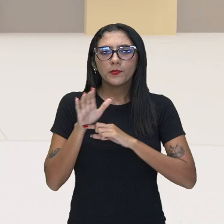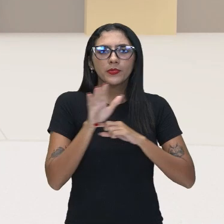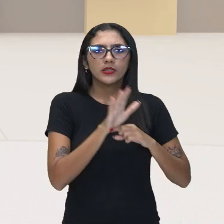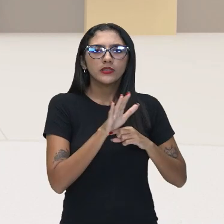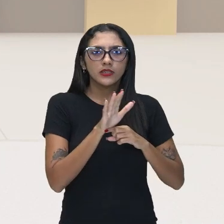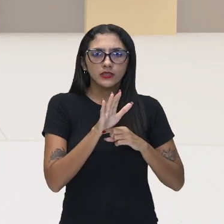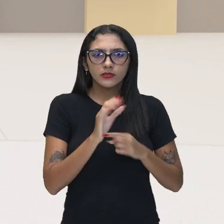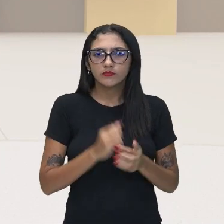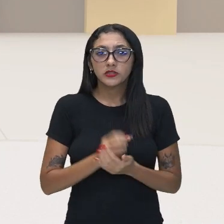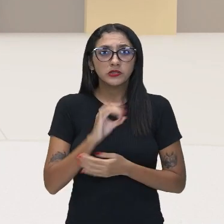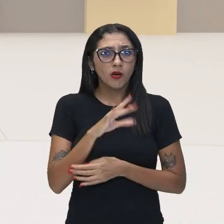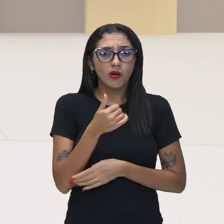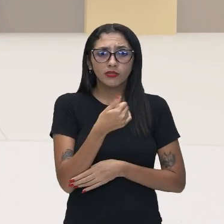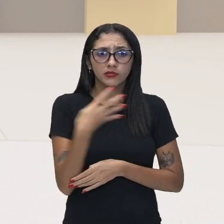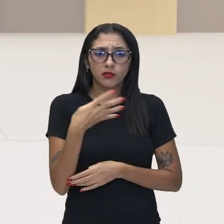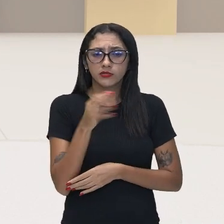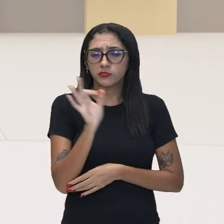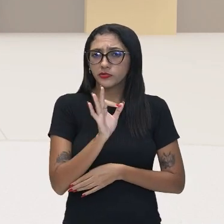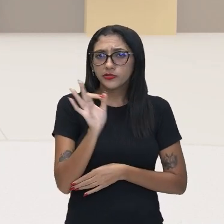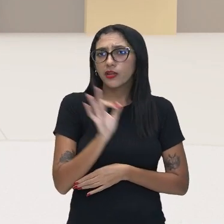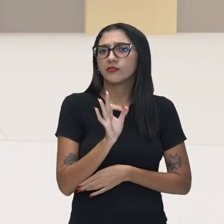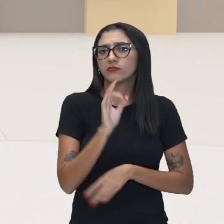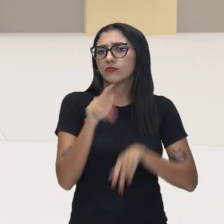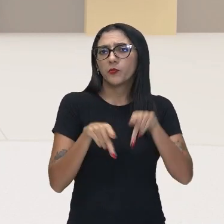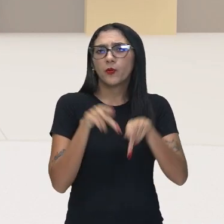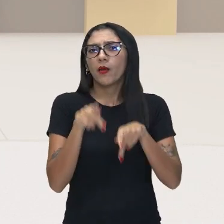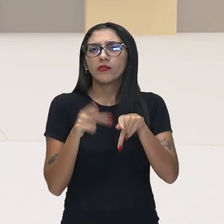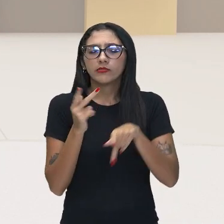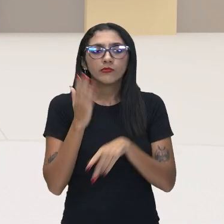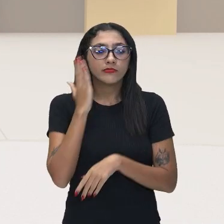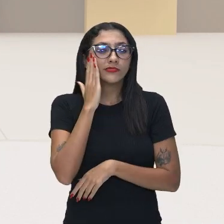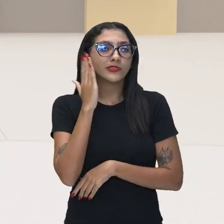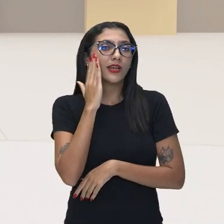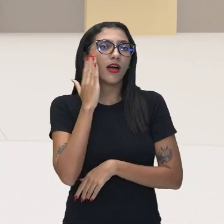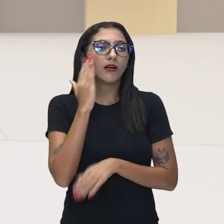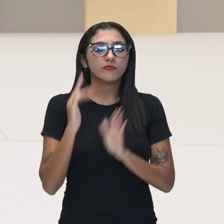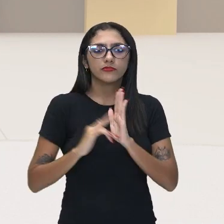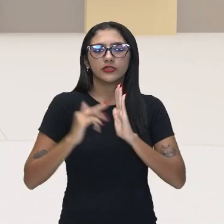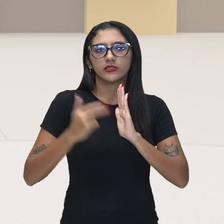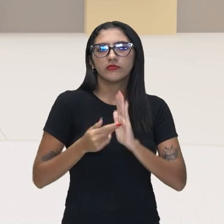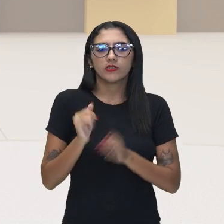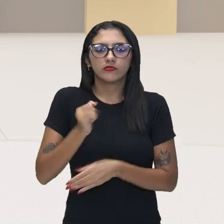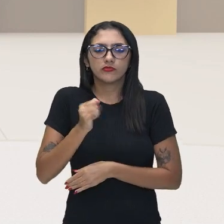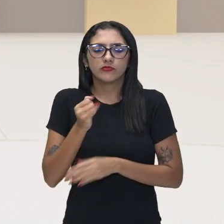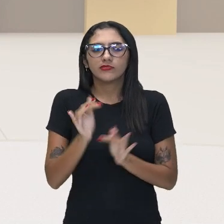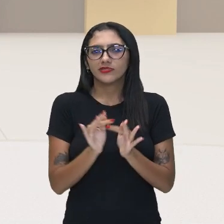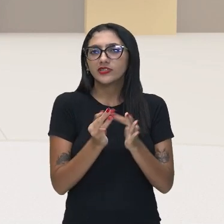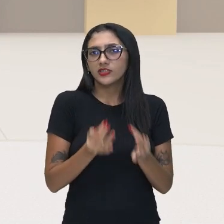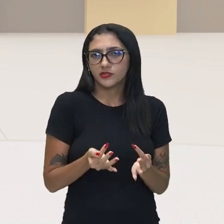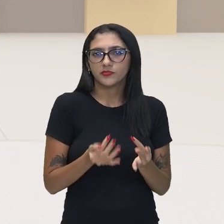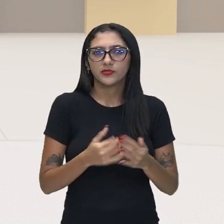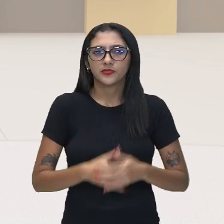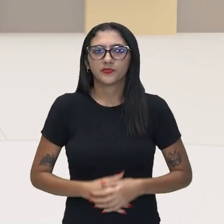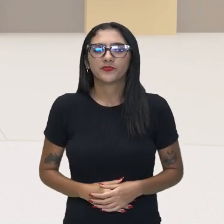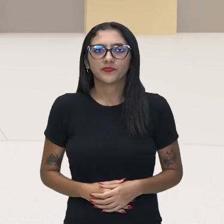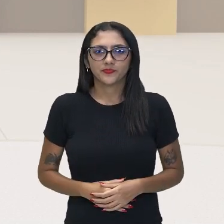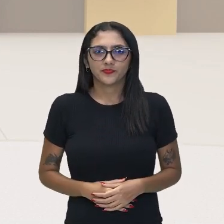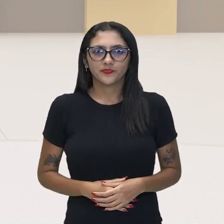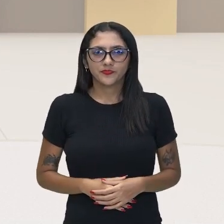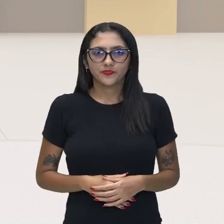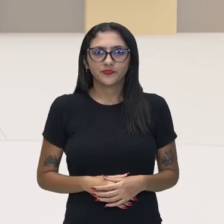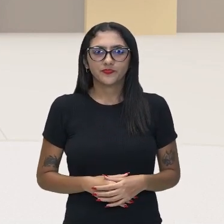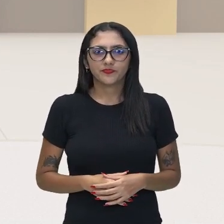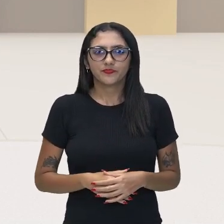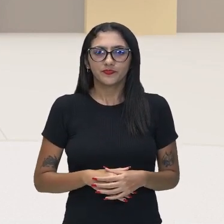apenas 14% da população sabe o que são juros simples. Olha aí. O